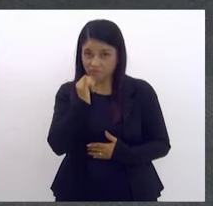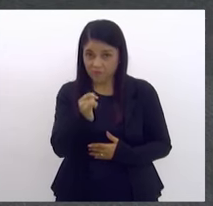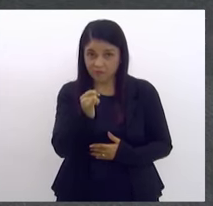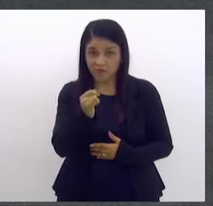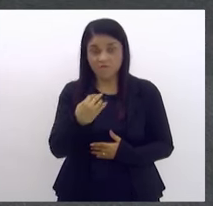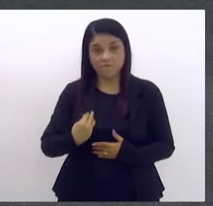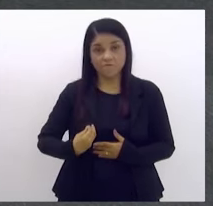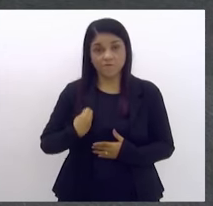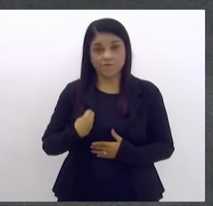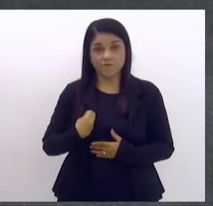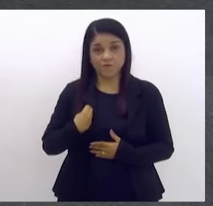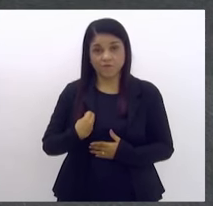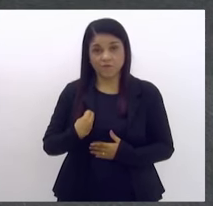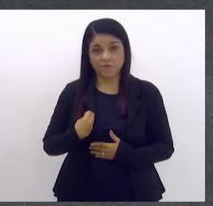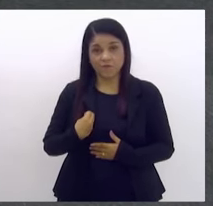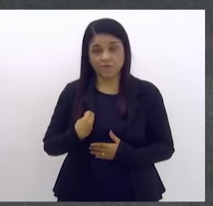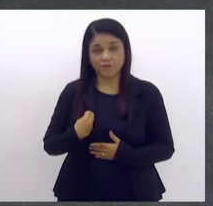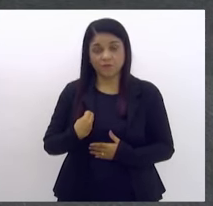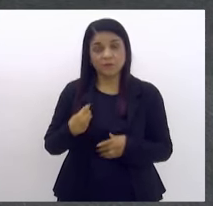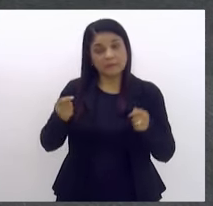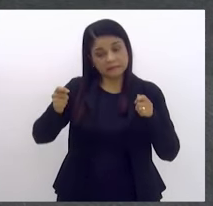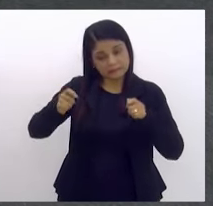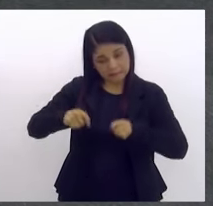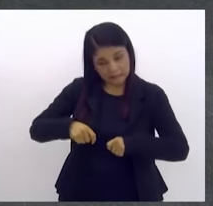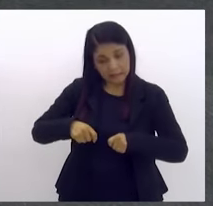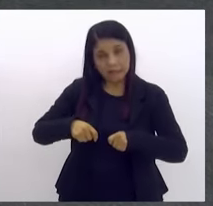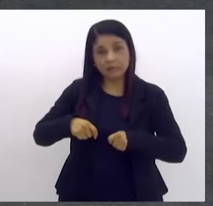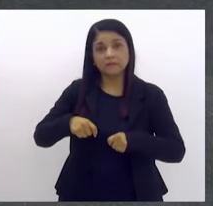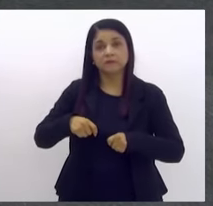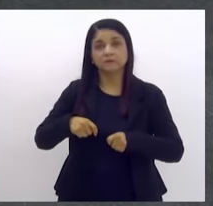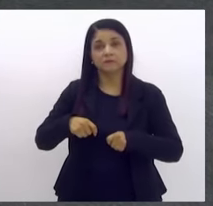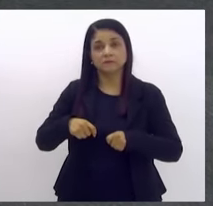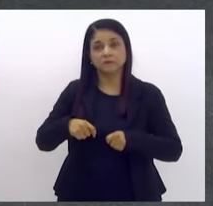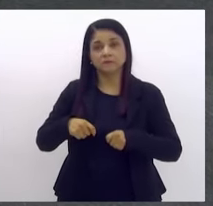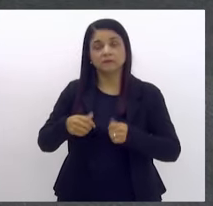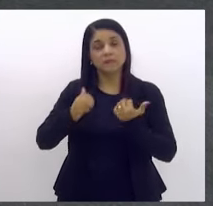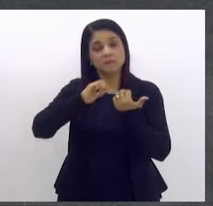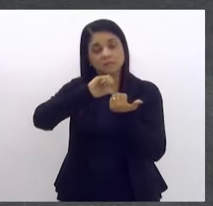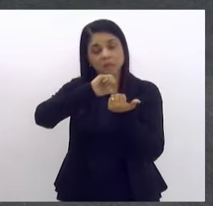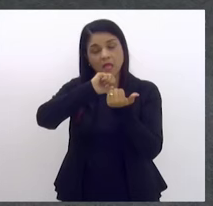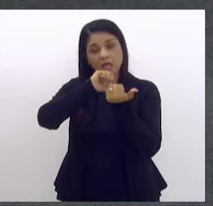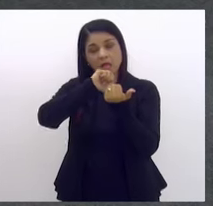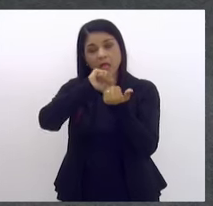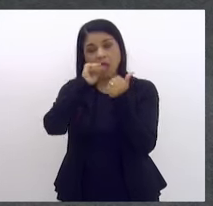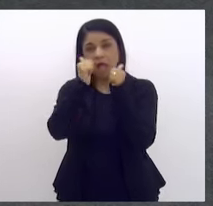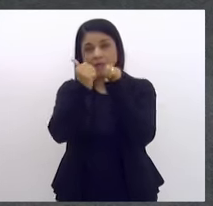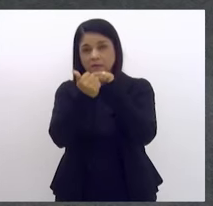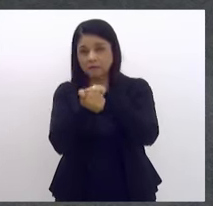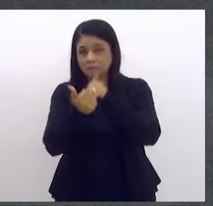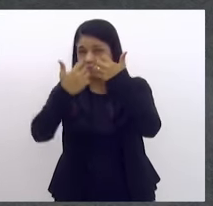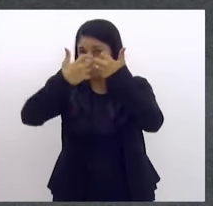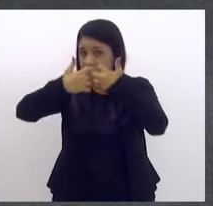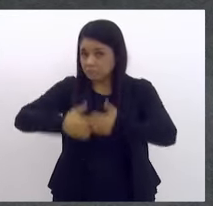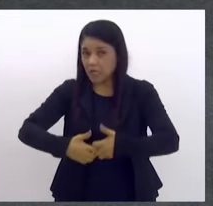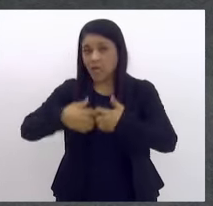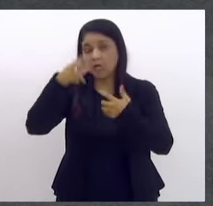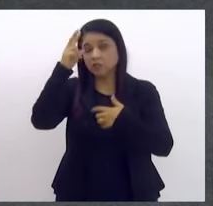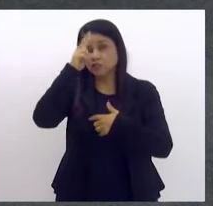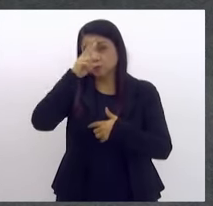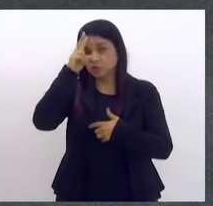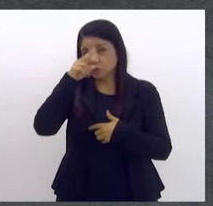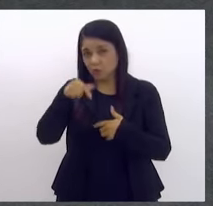vivo e que, portanto, ela tem condições de se adaptar a todo tempo, a toda história,